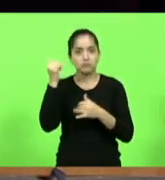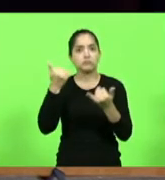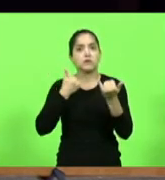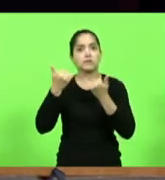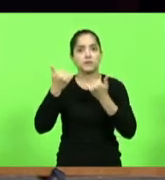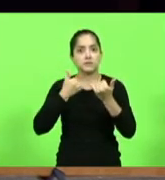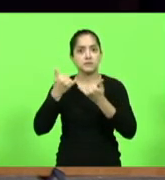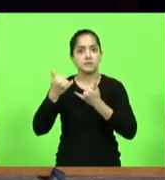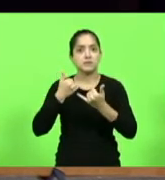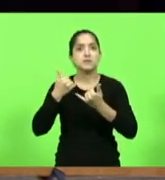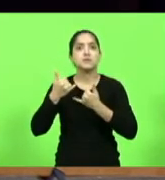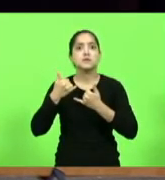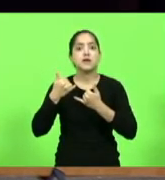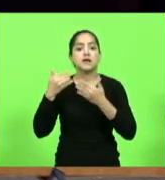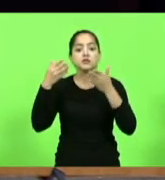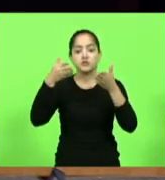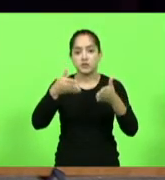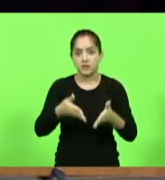correndo para cá